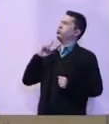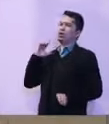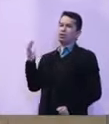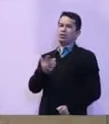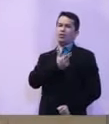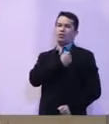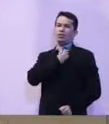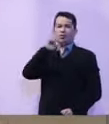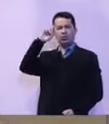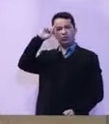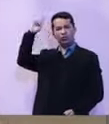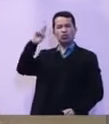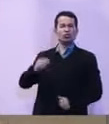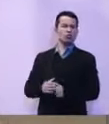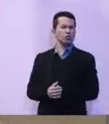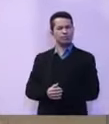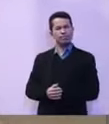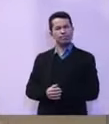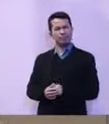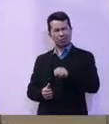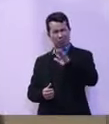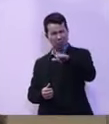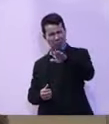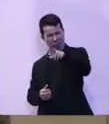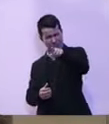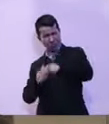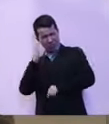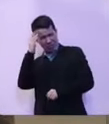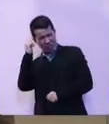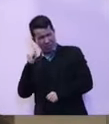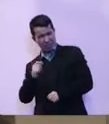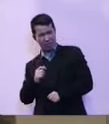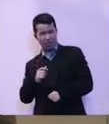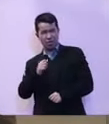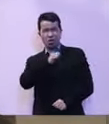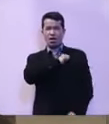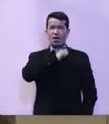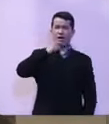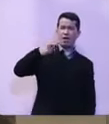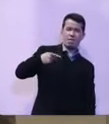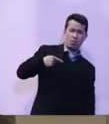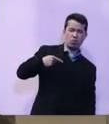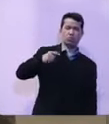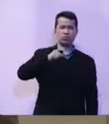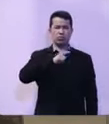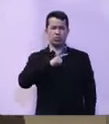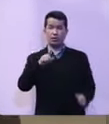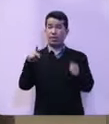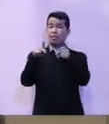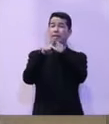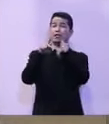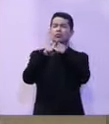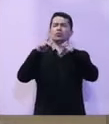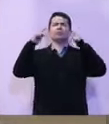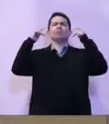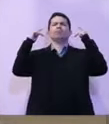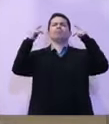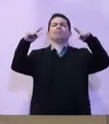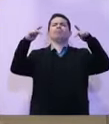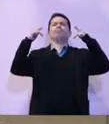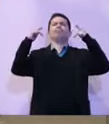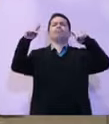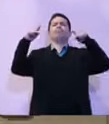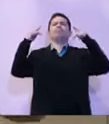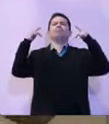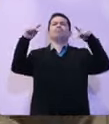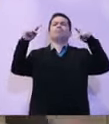Essa foi a grande pergunta feita aos apóstolos no dia de Pentecostes. O apóstolo Pedro estava pregando e depois